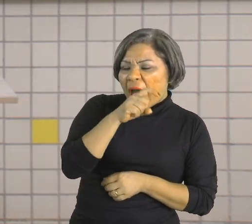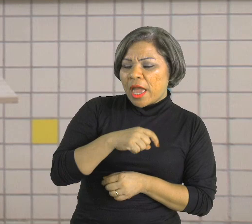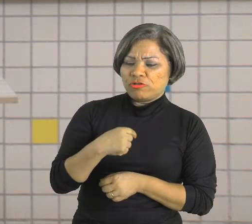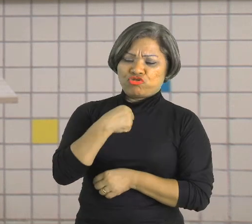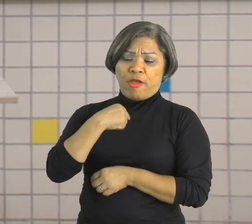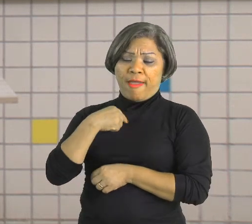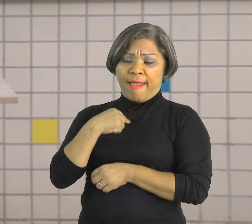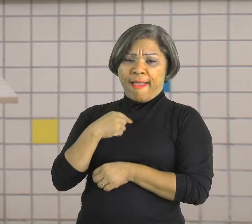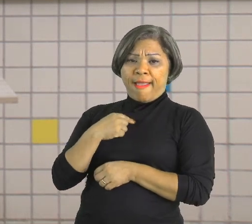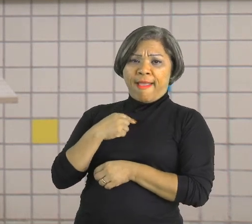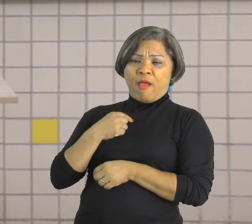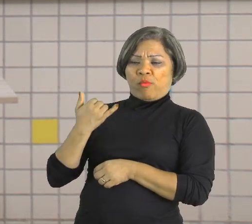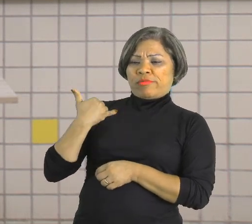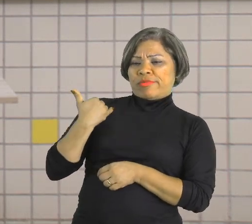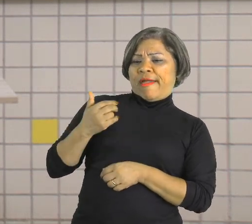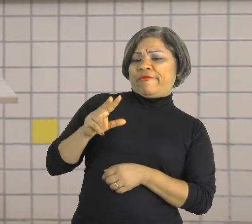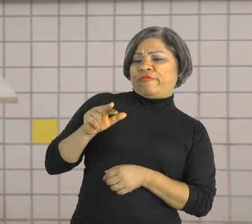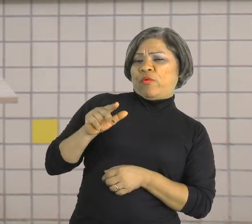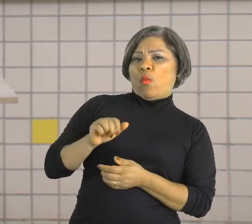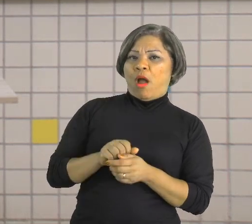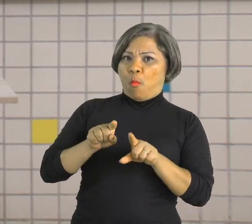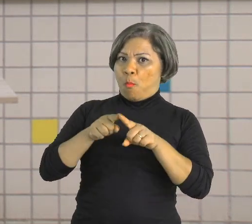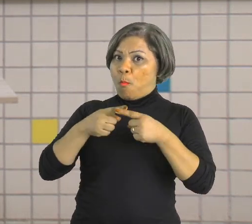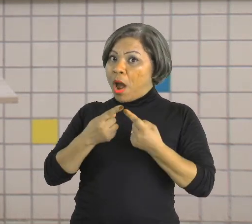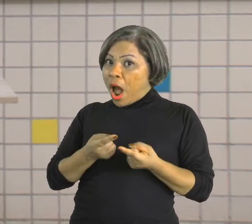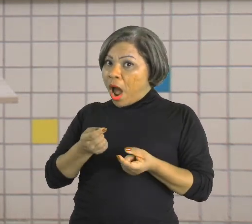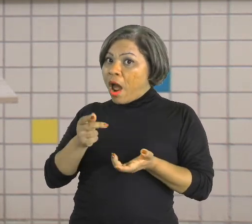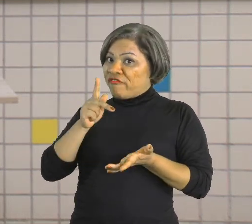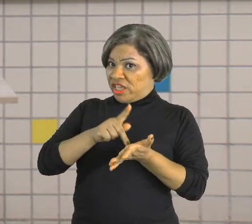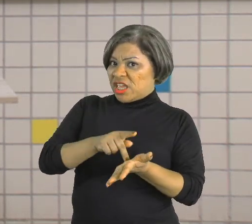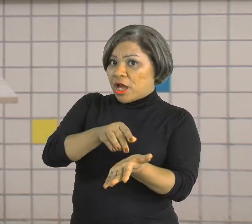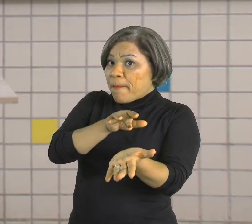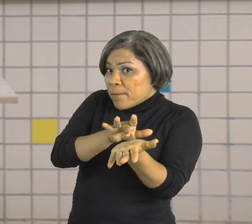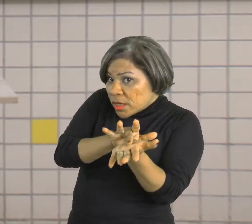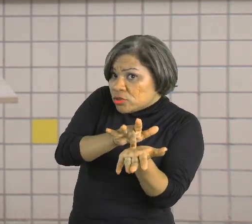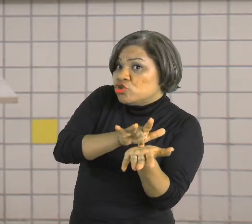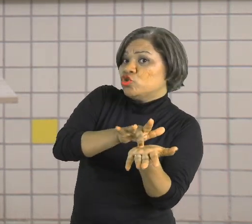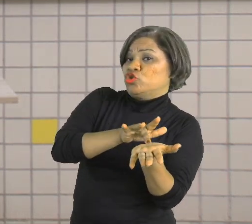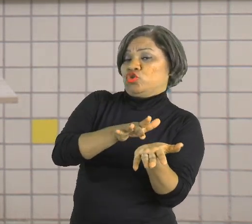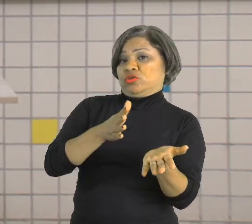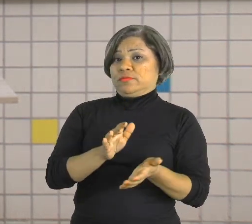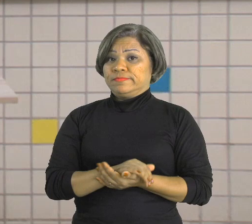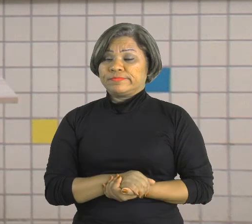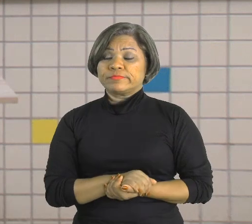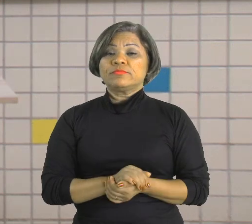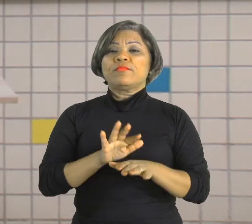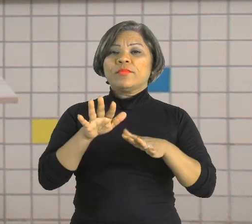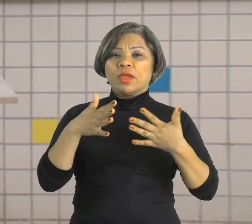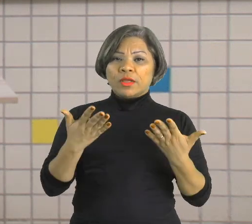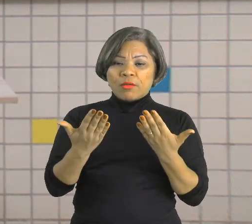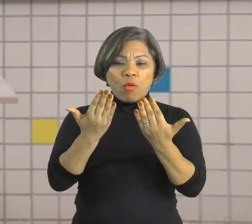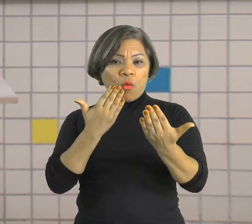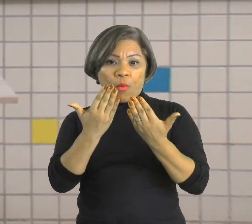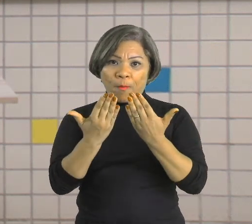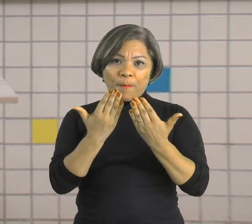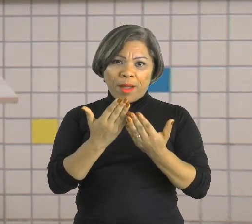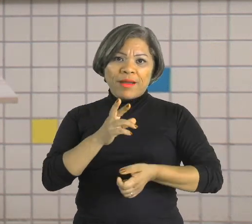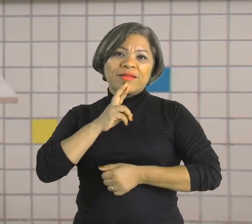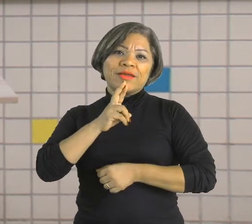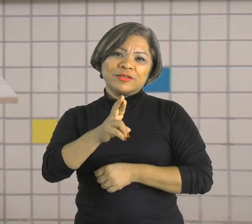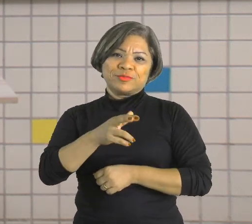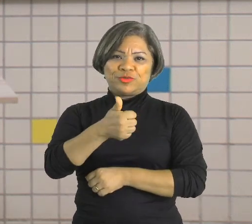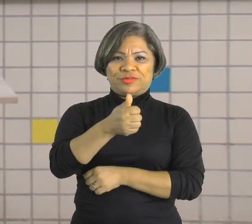vão comparar aí, ver o que tem em comum essas duas histórias e responder a número